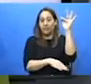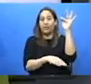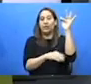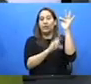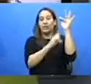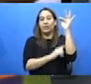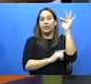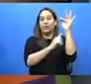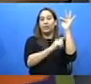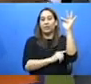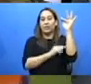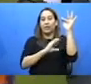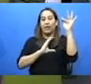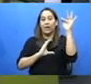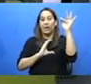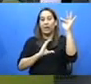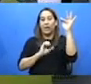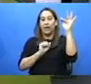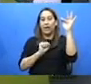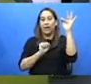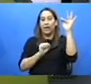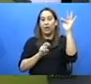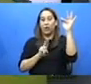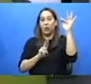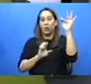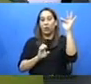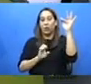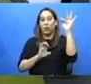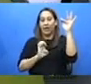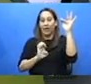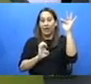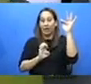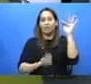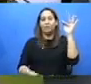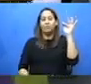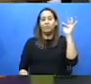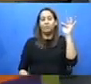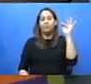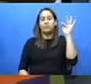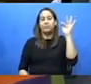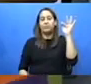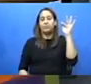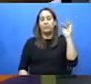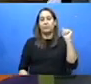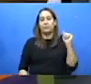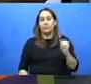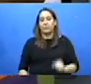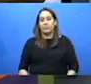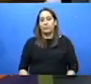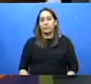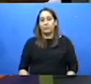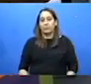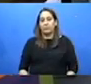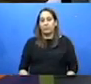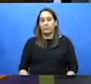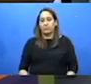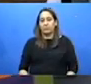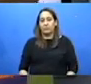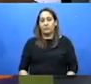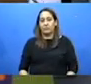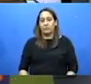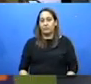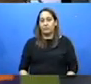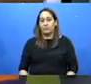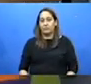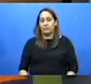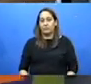O caule, muito bem. O caule é o responsável por levar até as folhas e